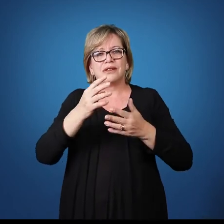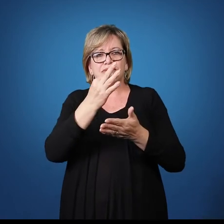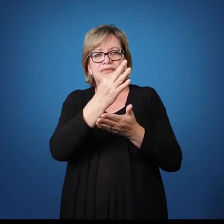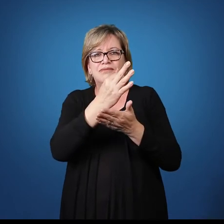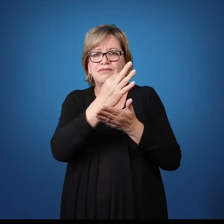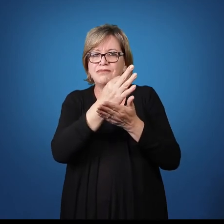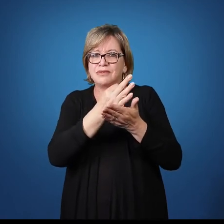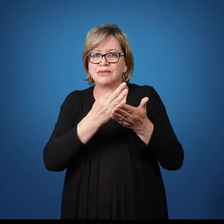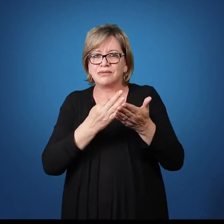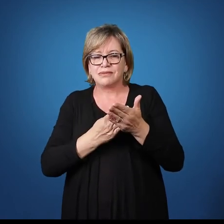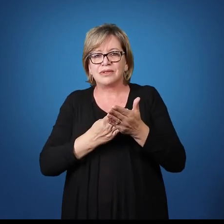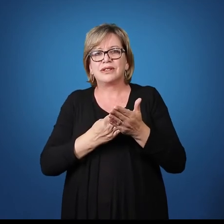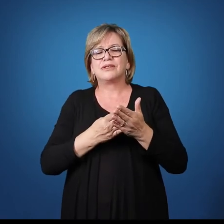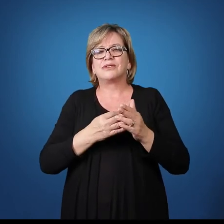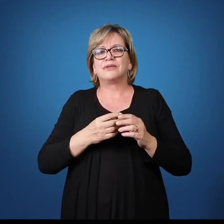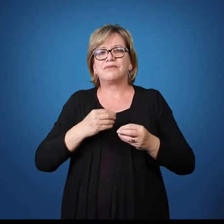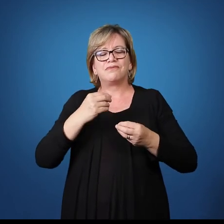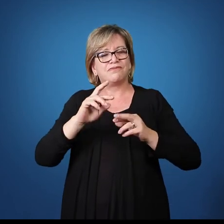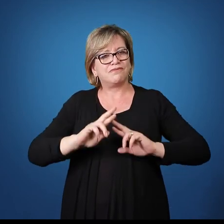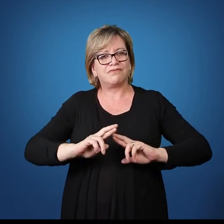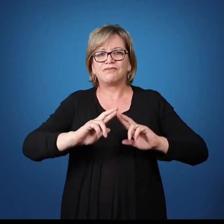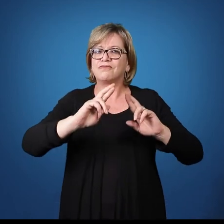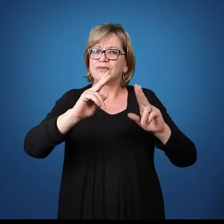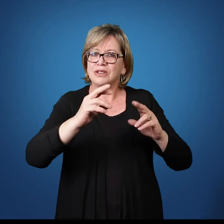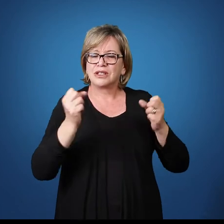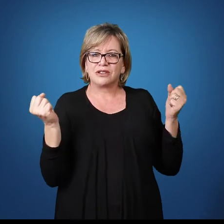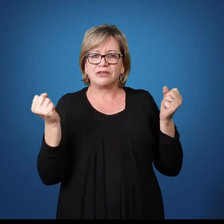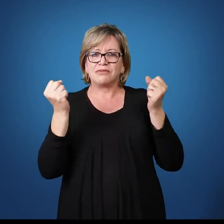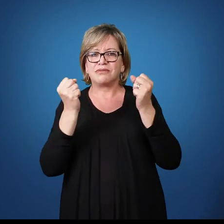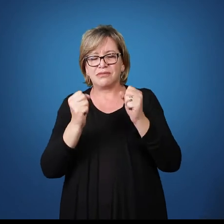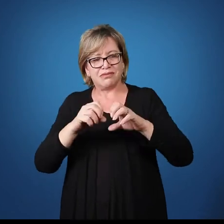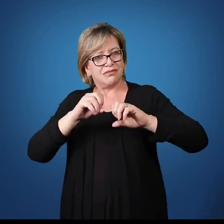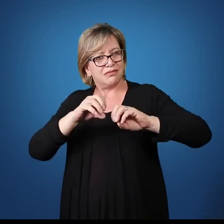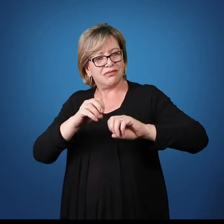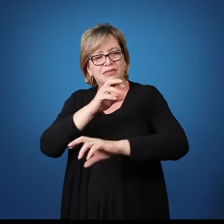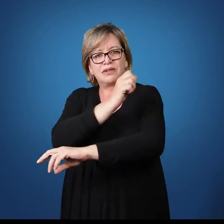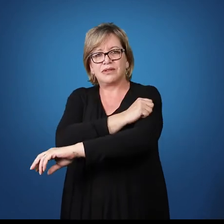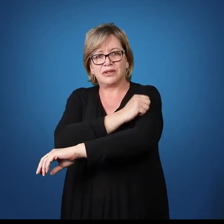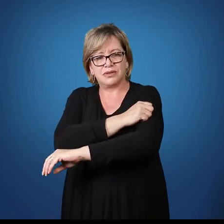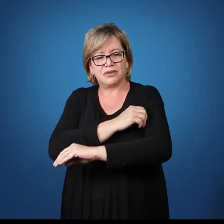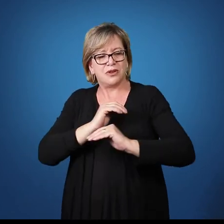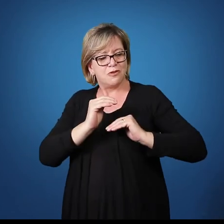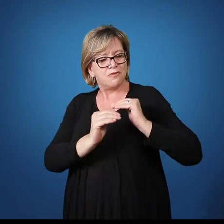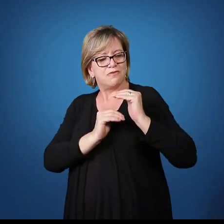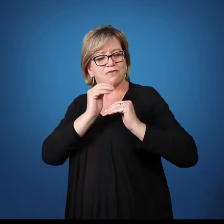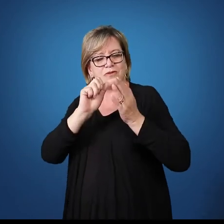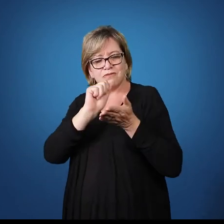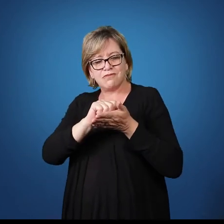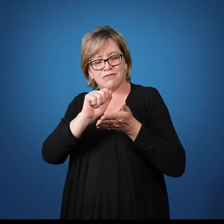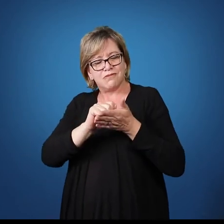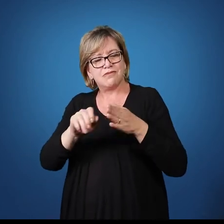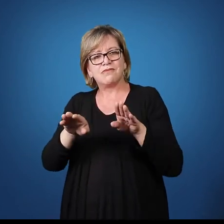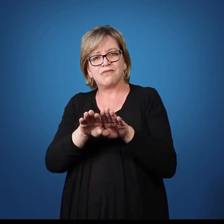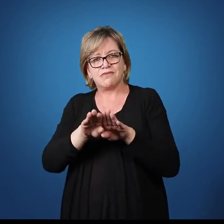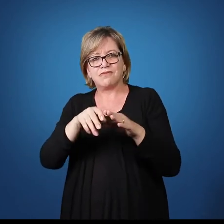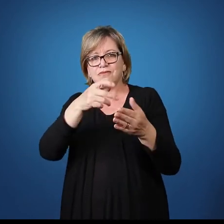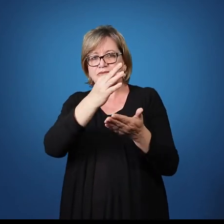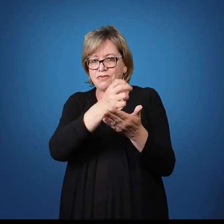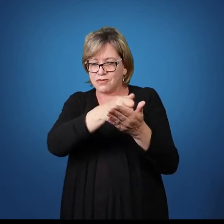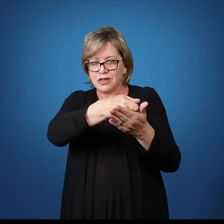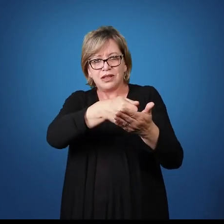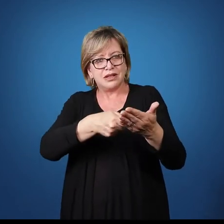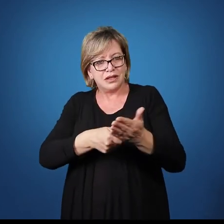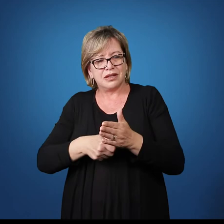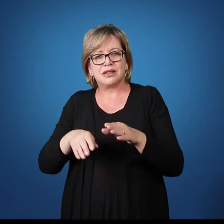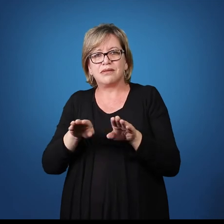nós podemos trabalhar com o aluno. A escrita, desenvolvimento da escrita, escrita de texto, jogos. Aqui,